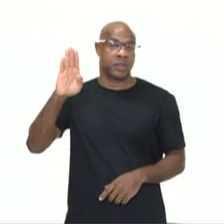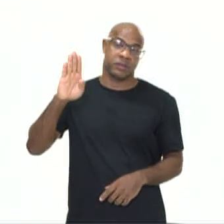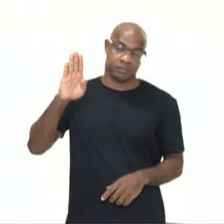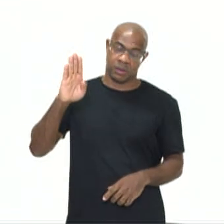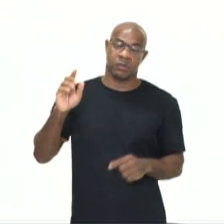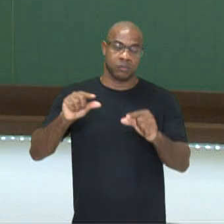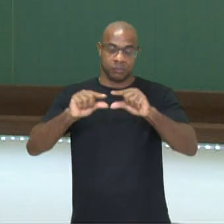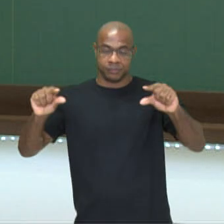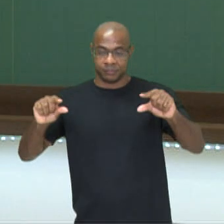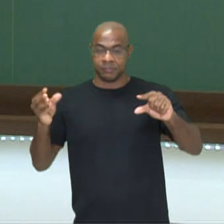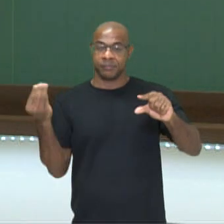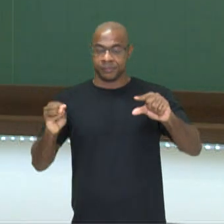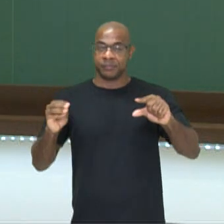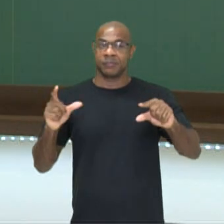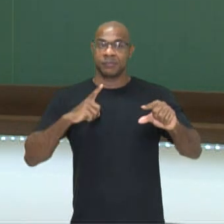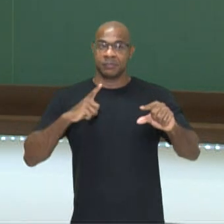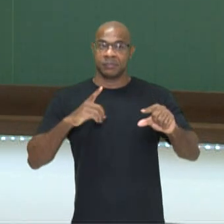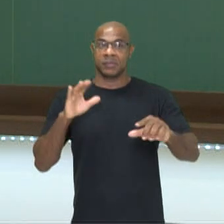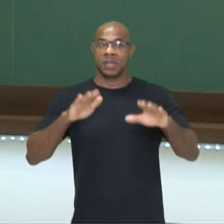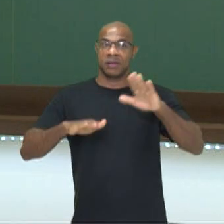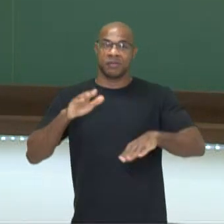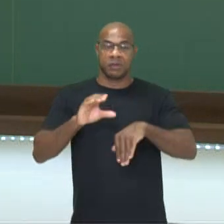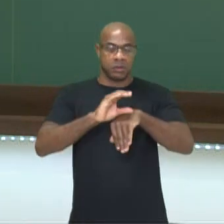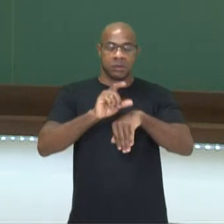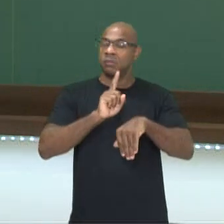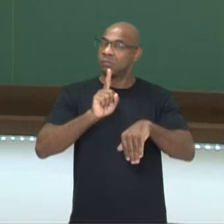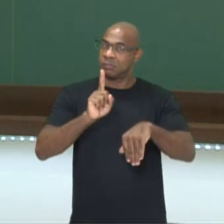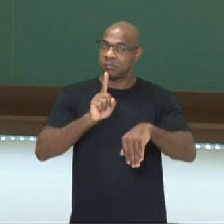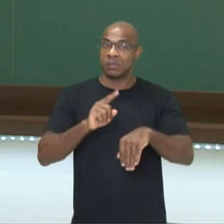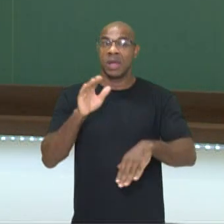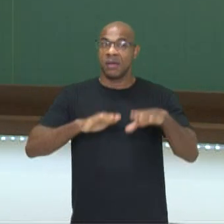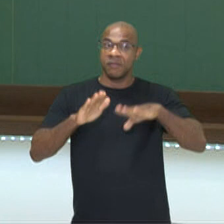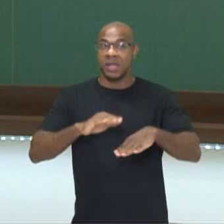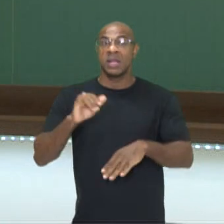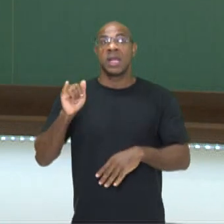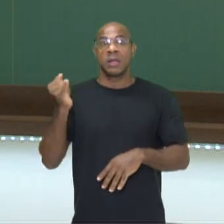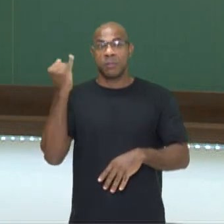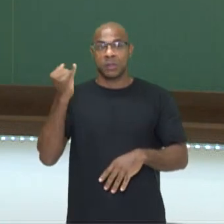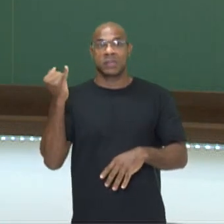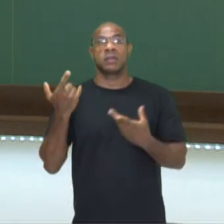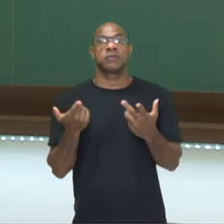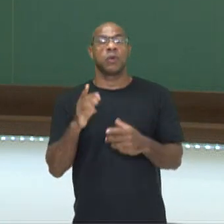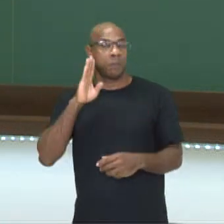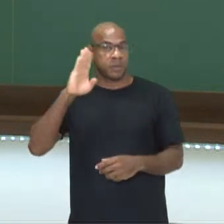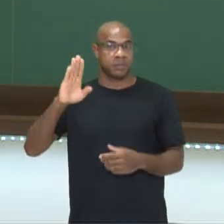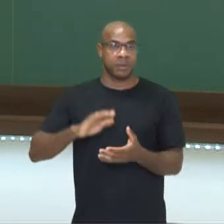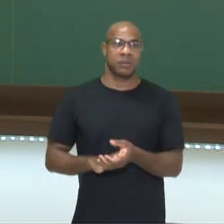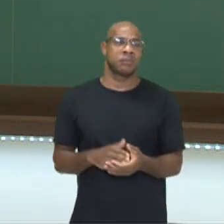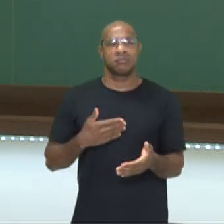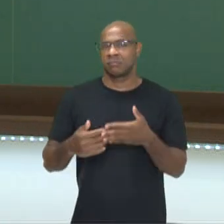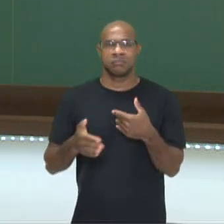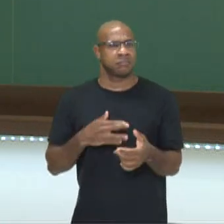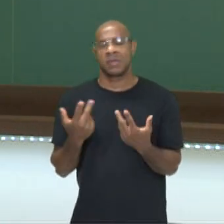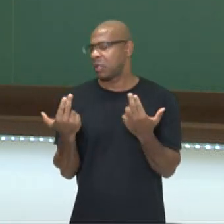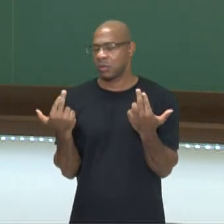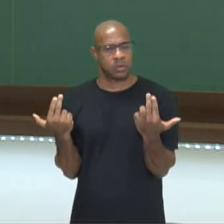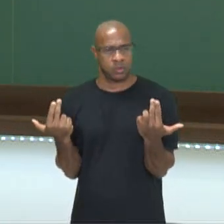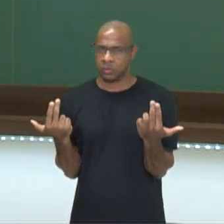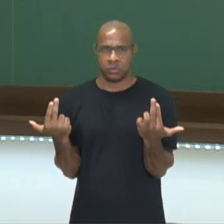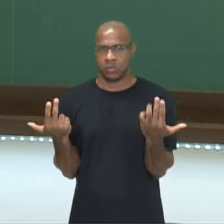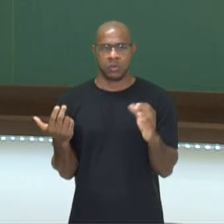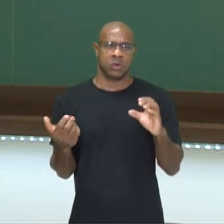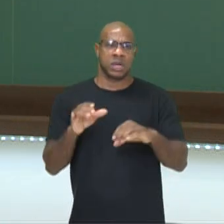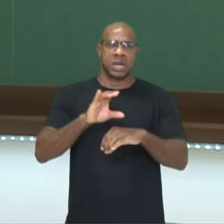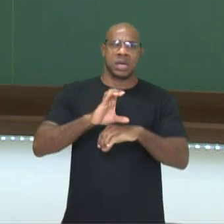principal, tá? Às vezes não é capital que aparece, não. Às vezes é a importância ou o principal. Mas importância, principal e capital têm o